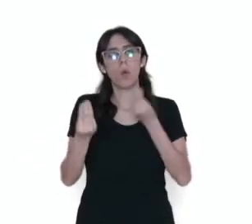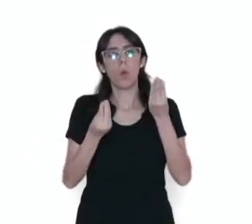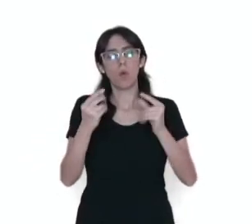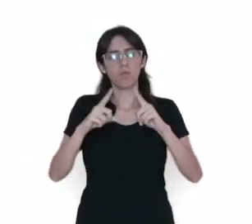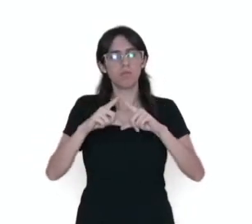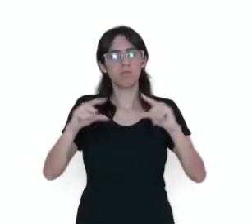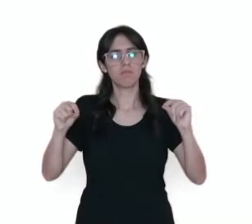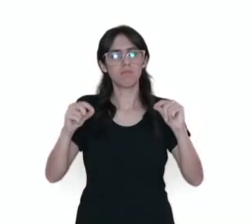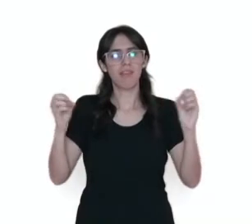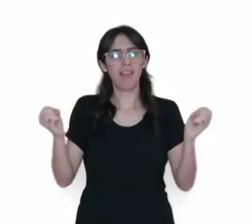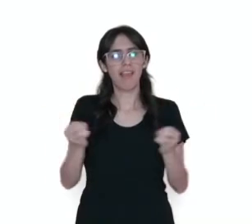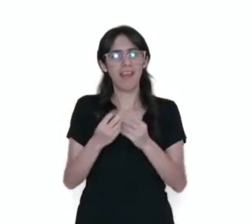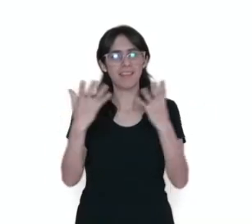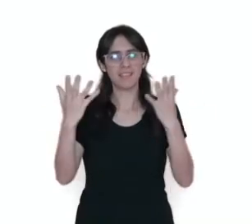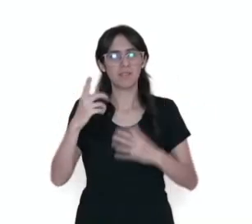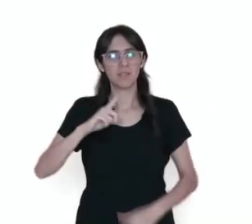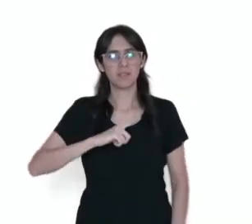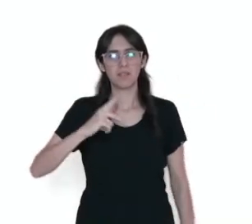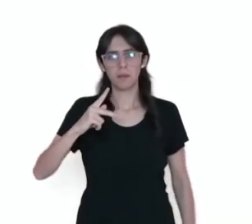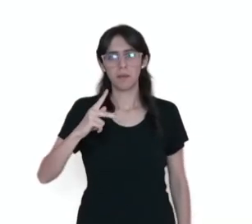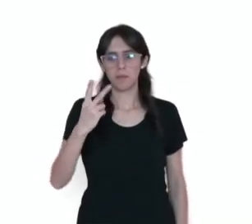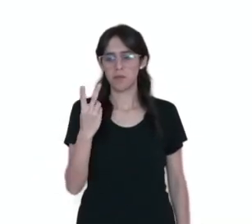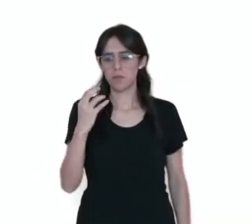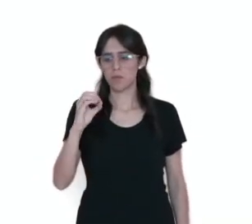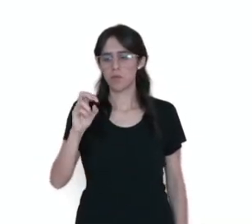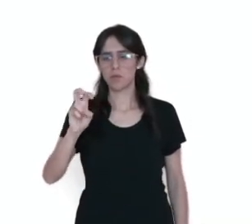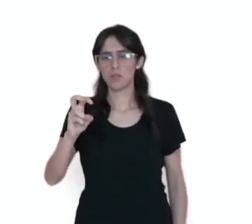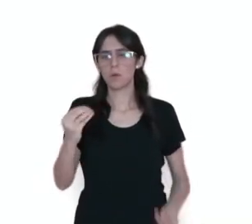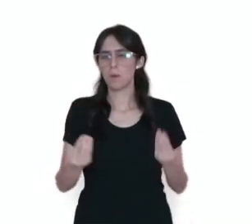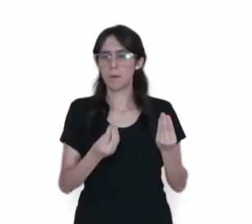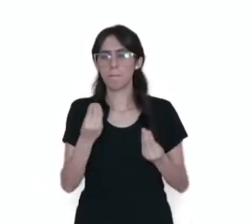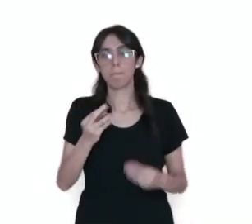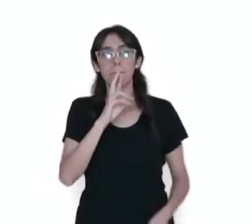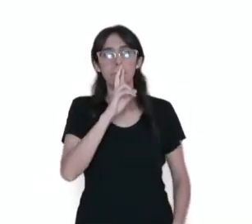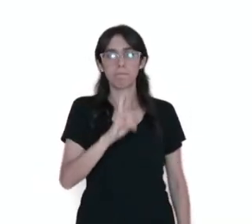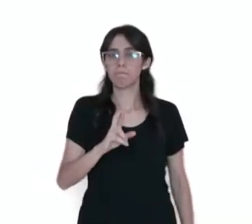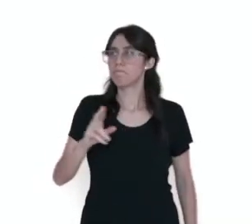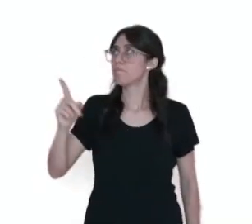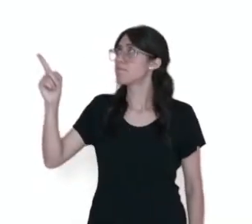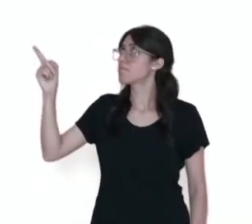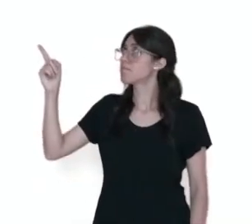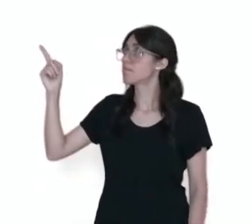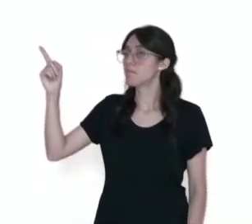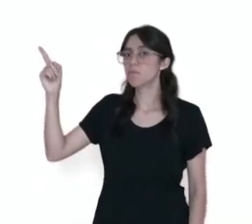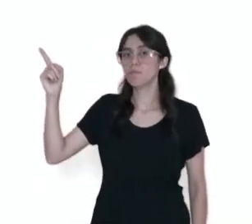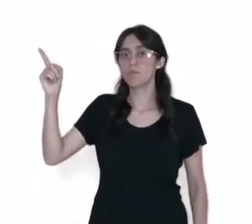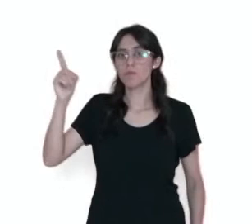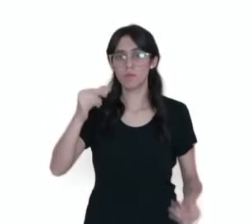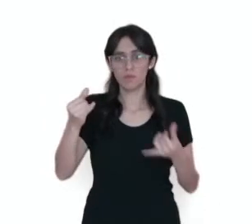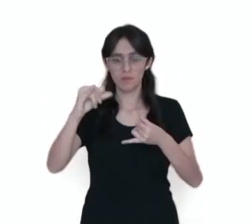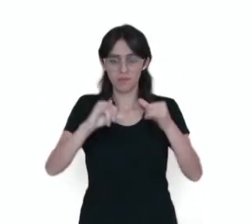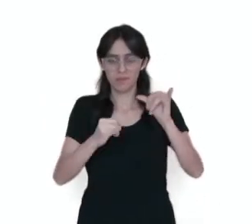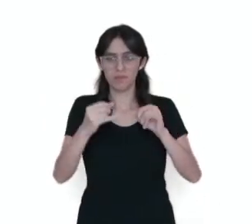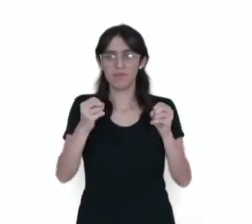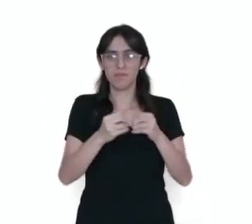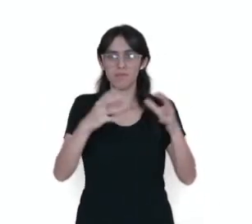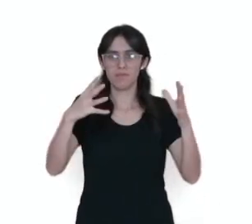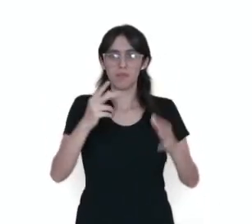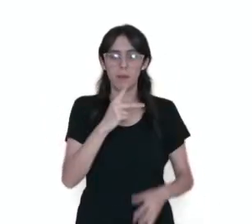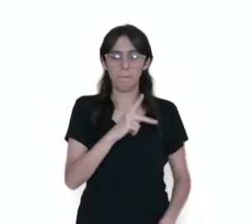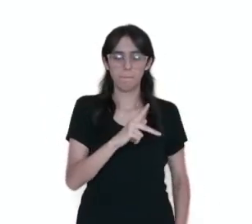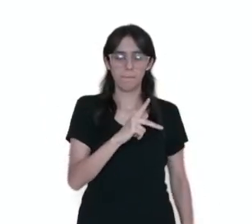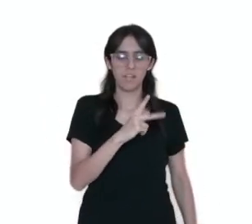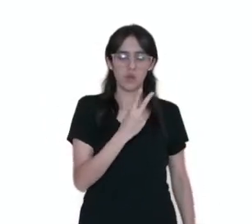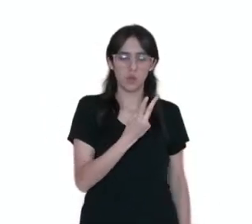de fósforo com a umidade do ambiente. E aí a resposta vai ficar assim, ó. A reação química entre o P2O5 e